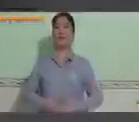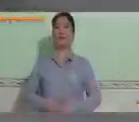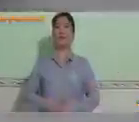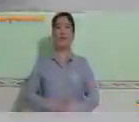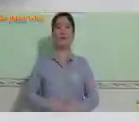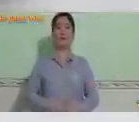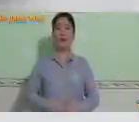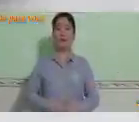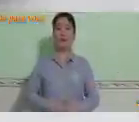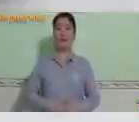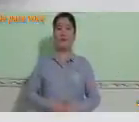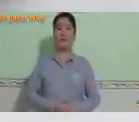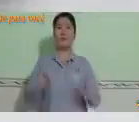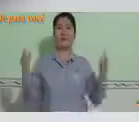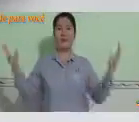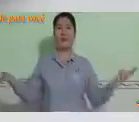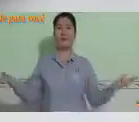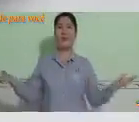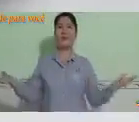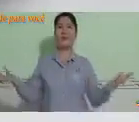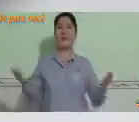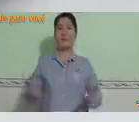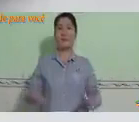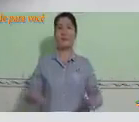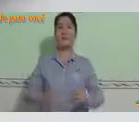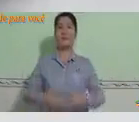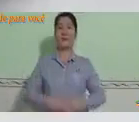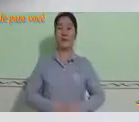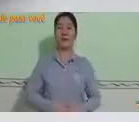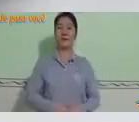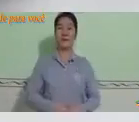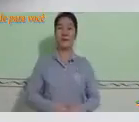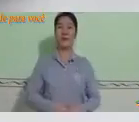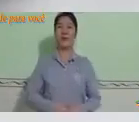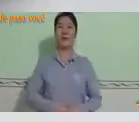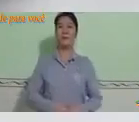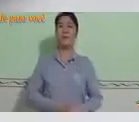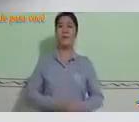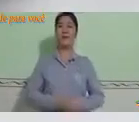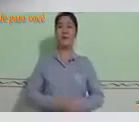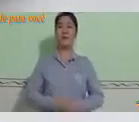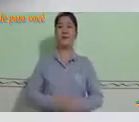colher, extrair todo o gel de dentro da falha para um recipiente.